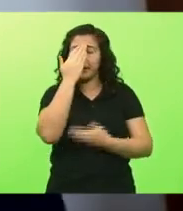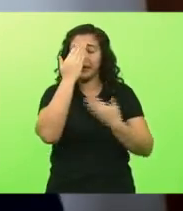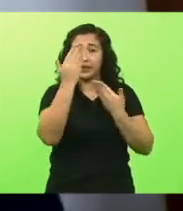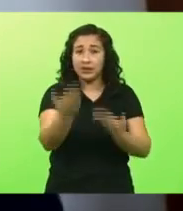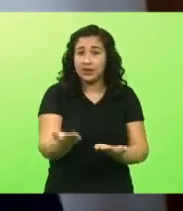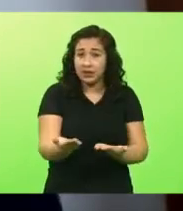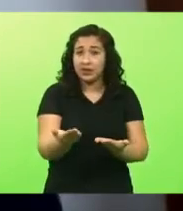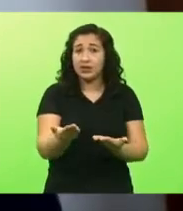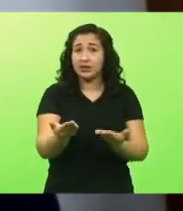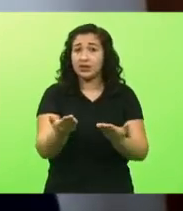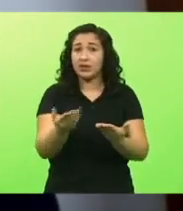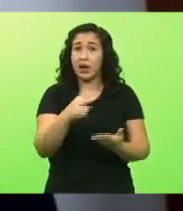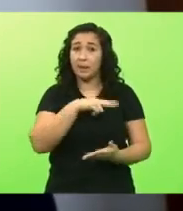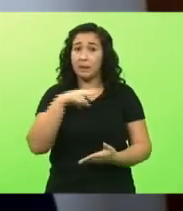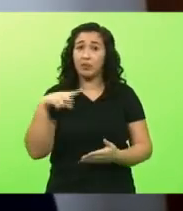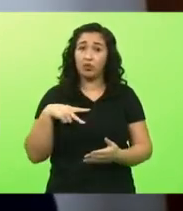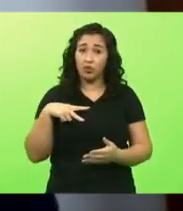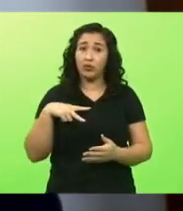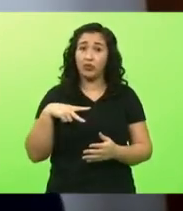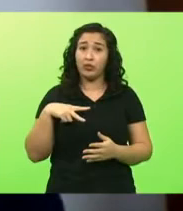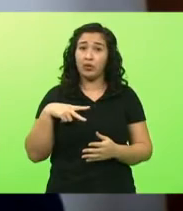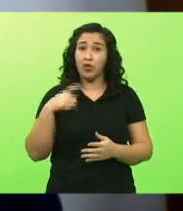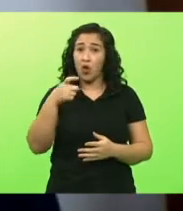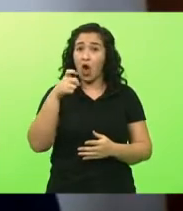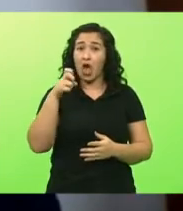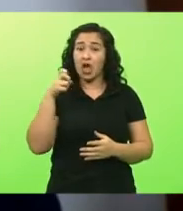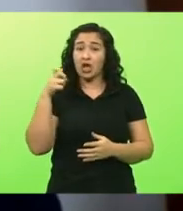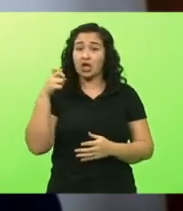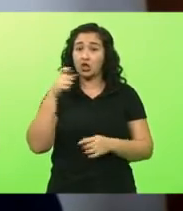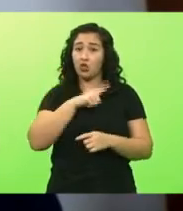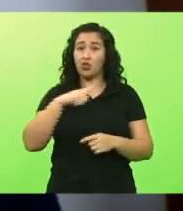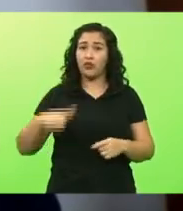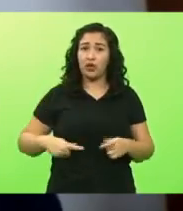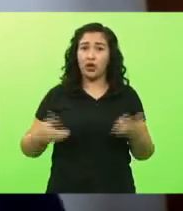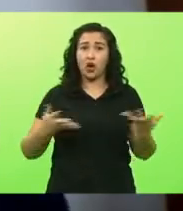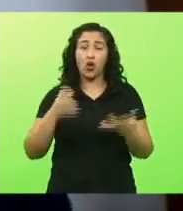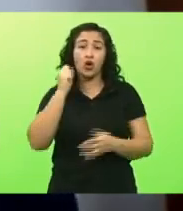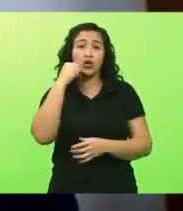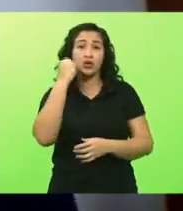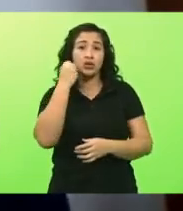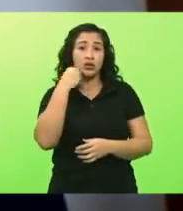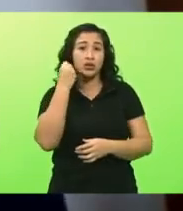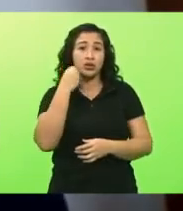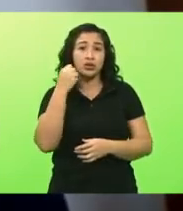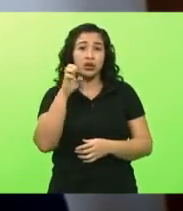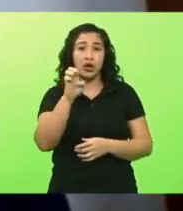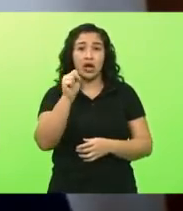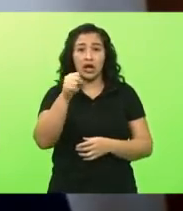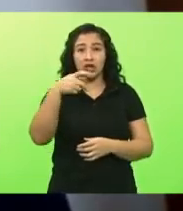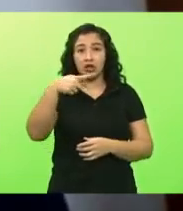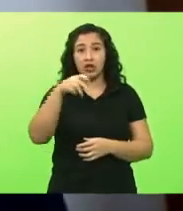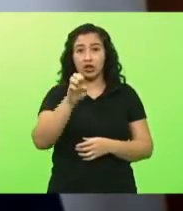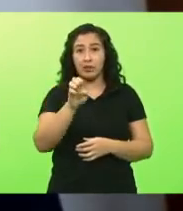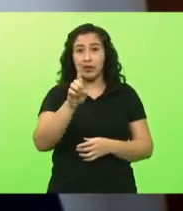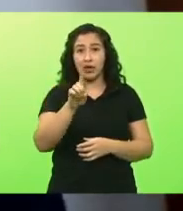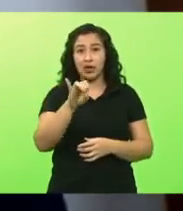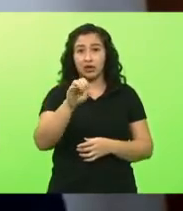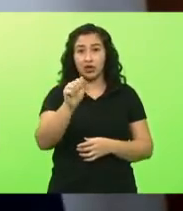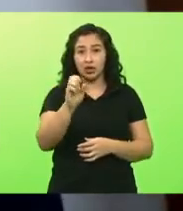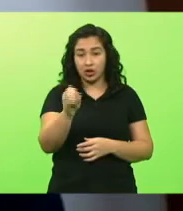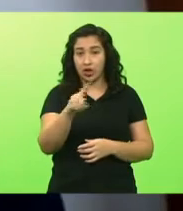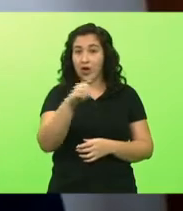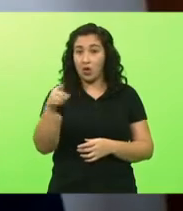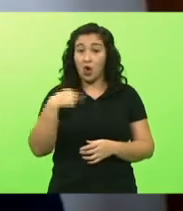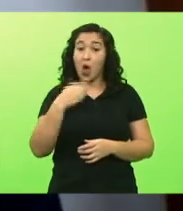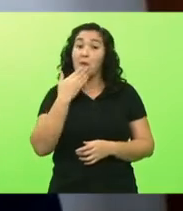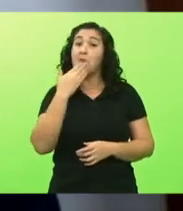pelo empenho do ex-governador e atual senador Espiridião Amin, que depois de um apelo que eu fiz